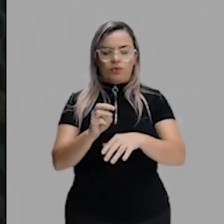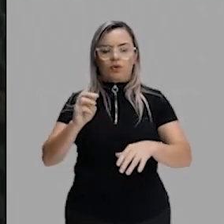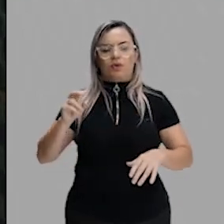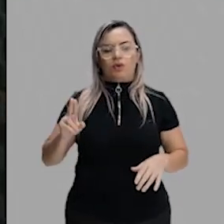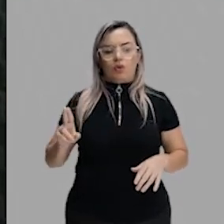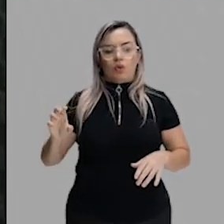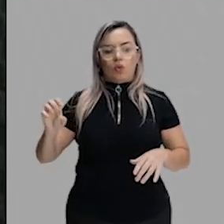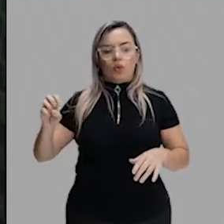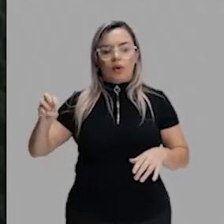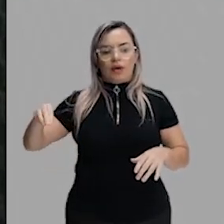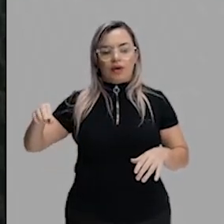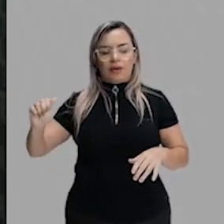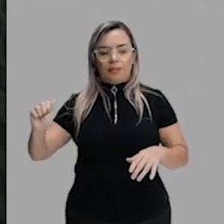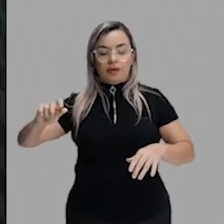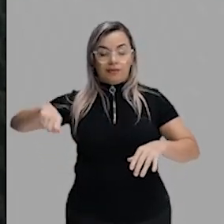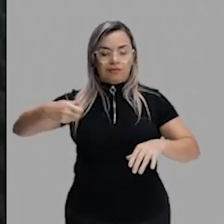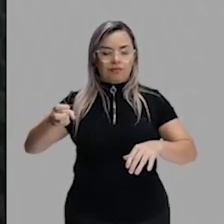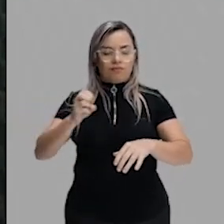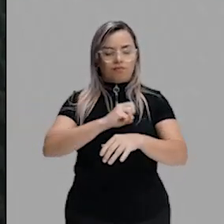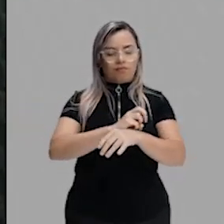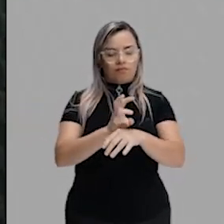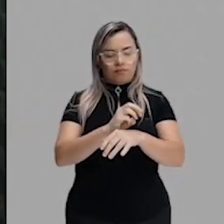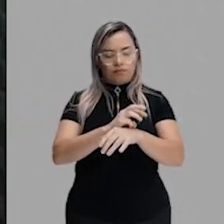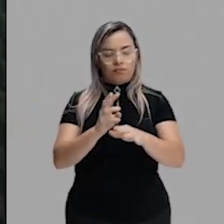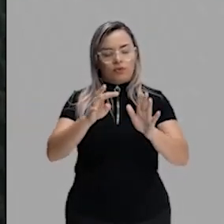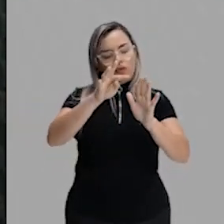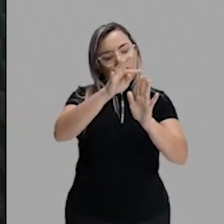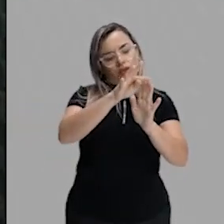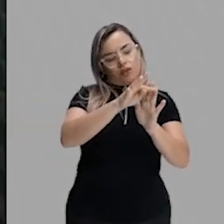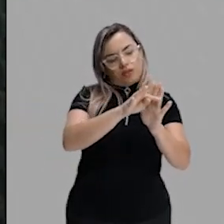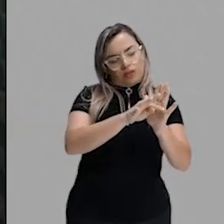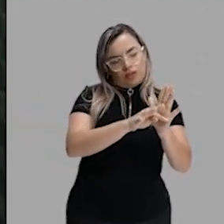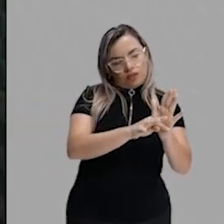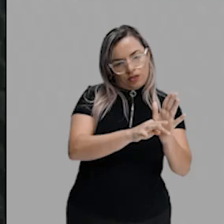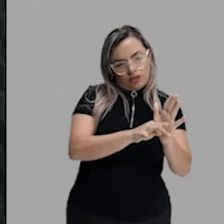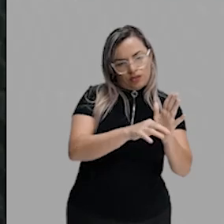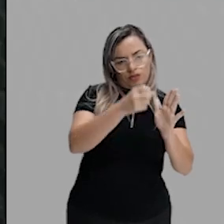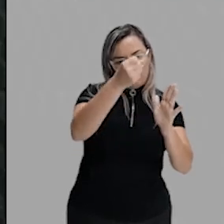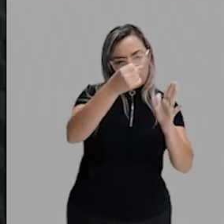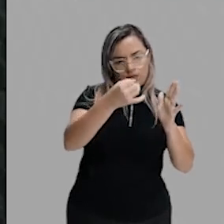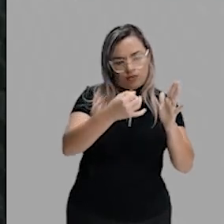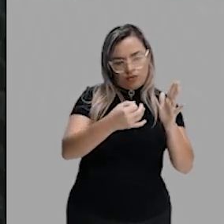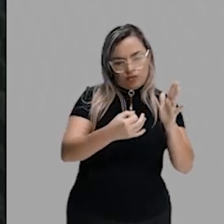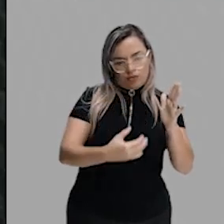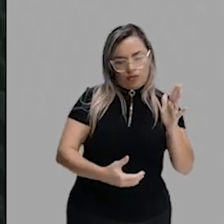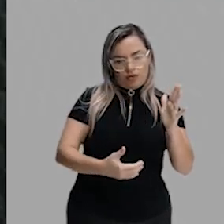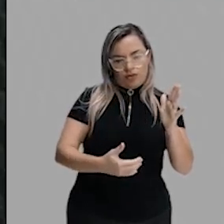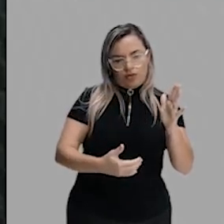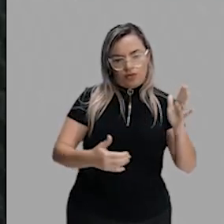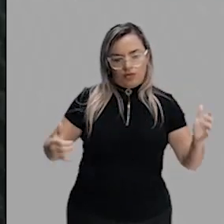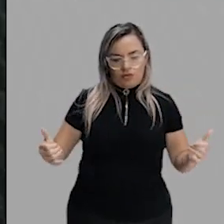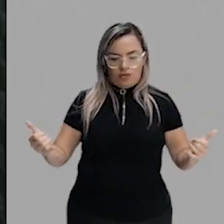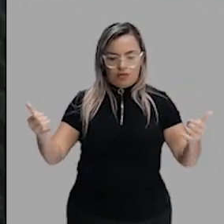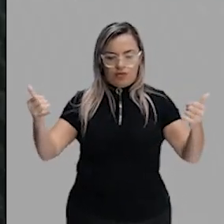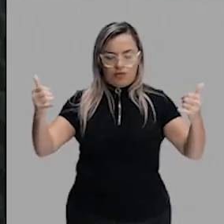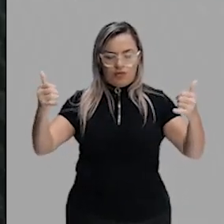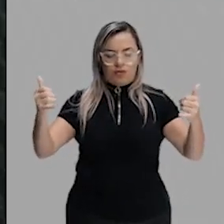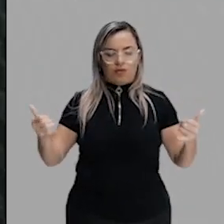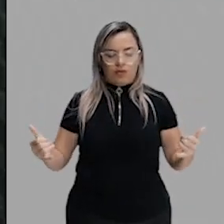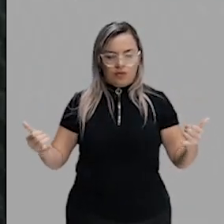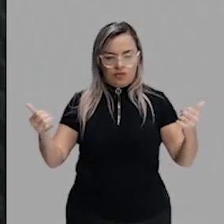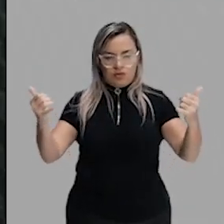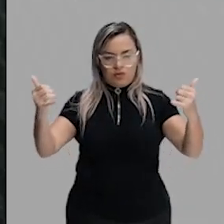sobre resistor. Trazia um textozinho falando sobre resistor, tinha uma